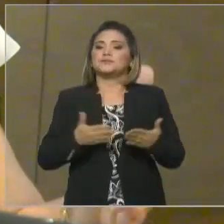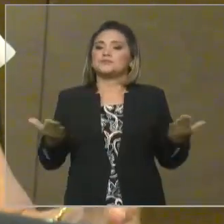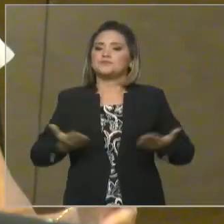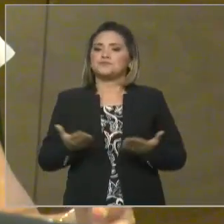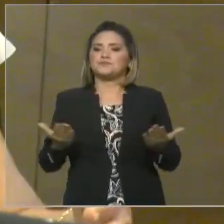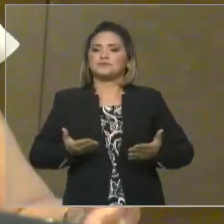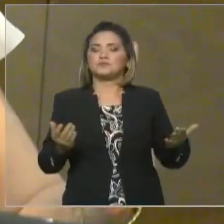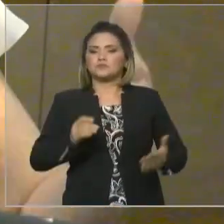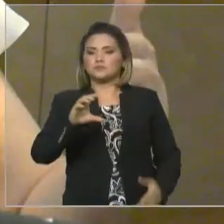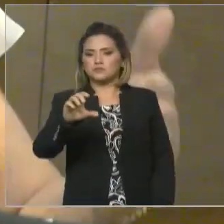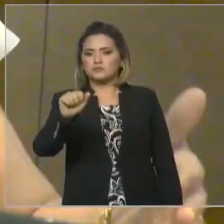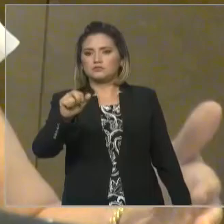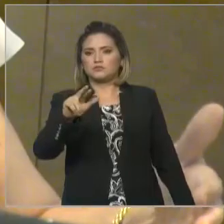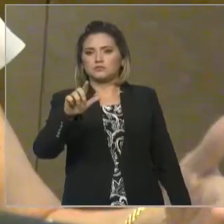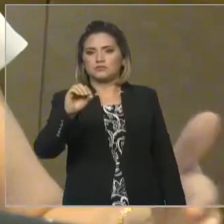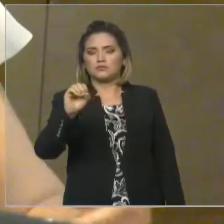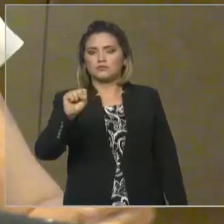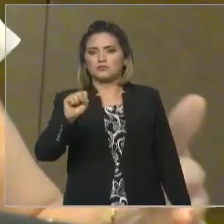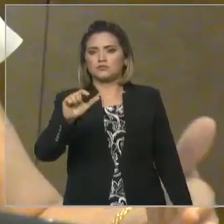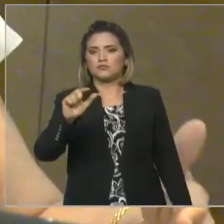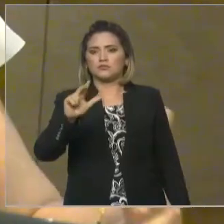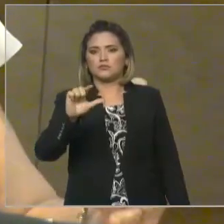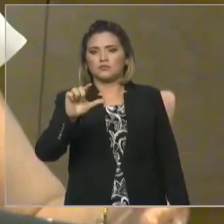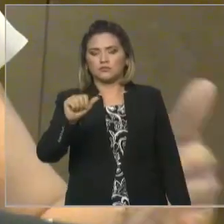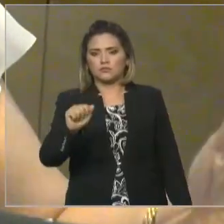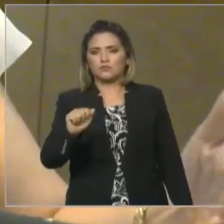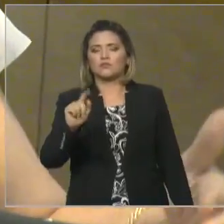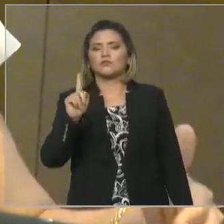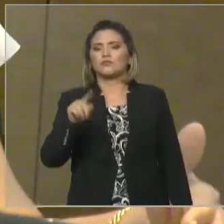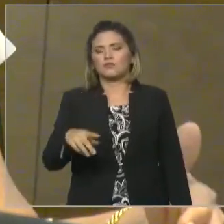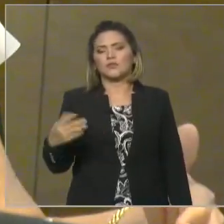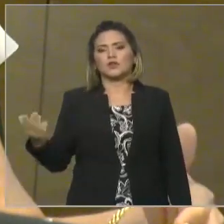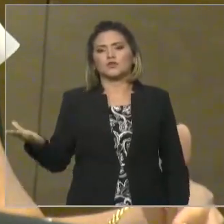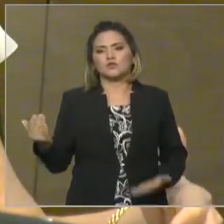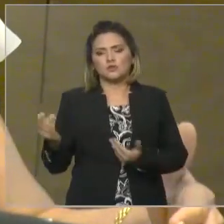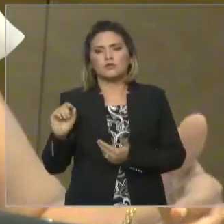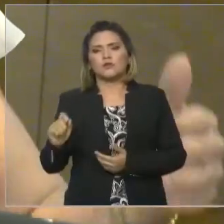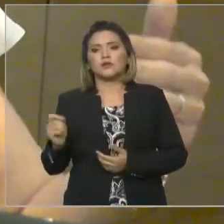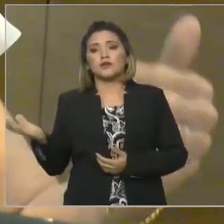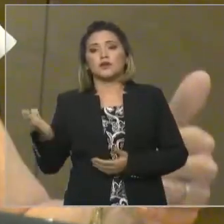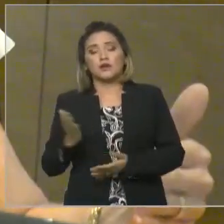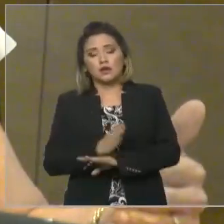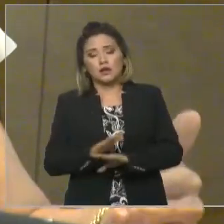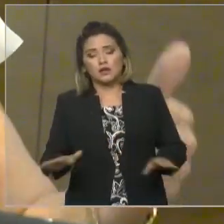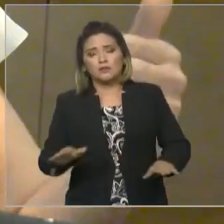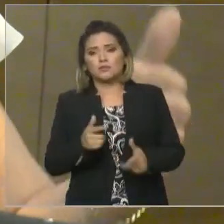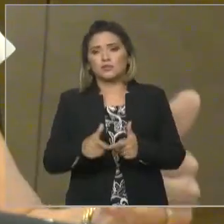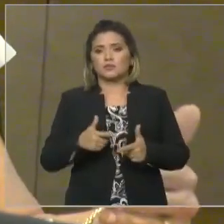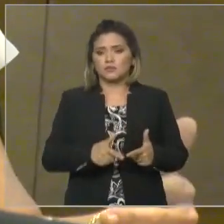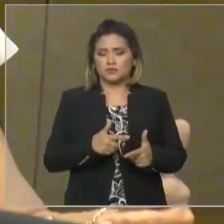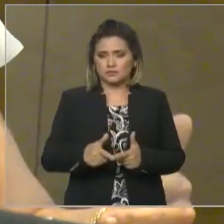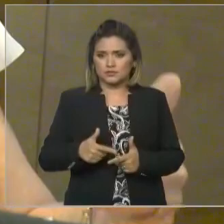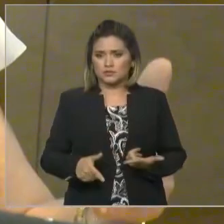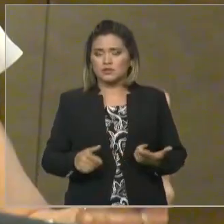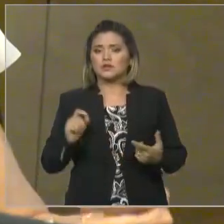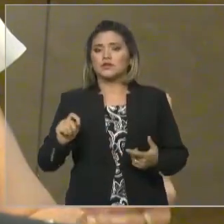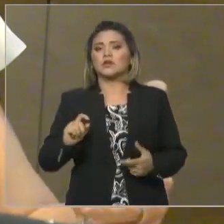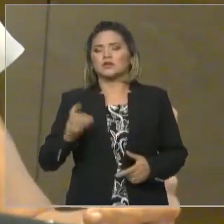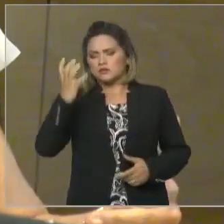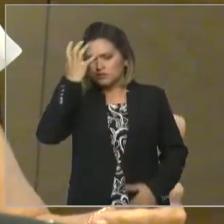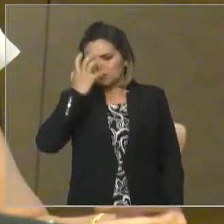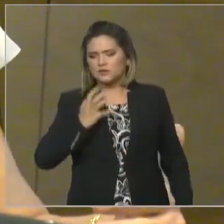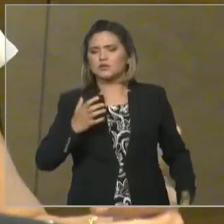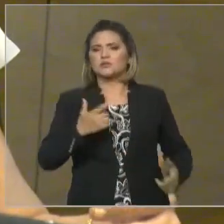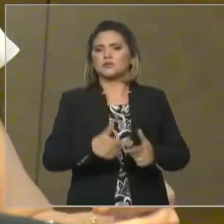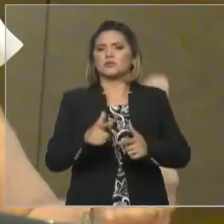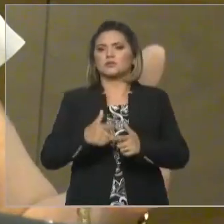se mostrado um jovem que quer resolver o problema, que a gente enfrente com seriedade esse problema da